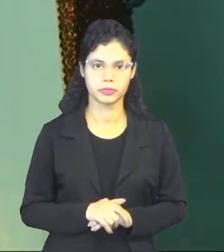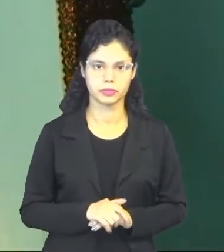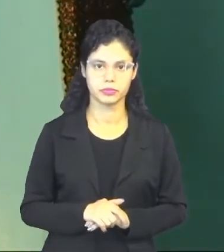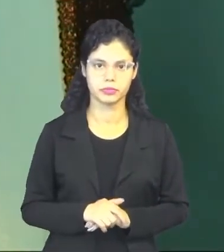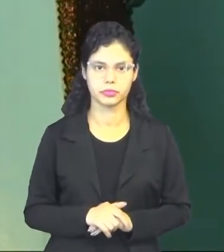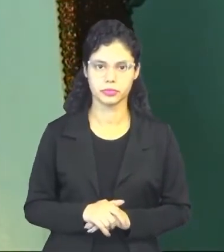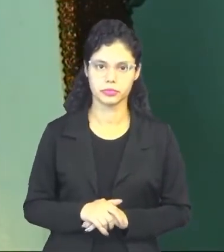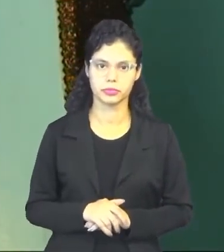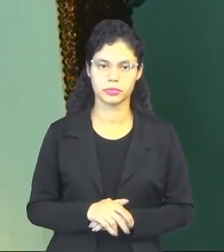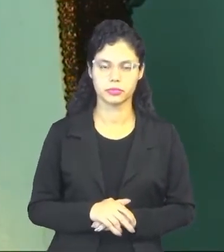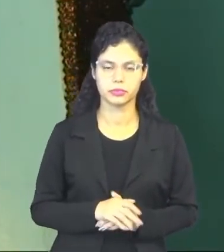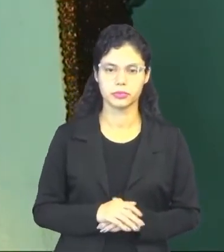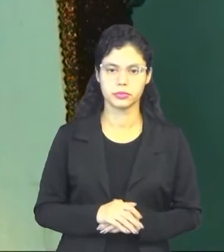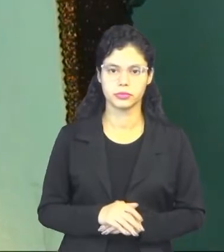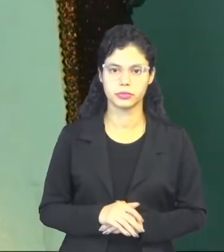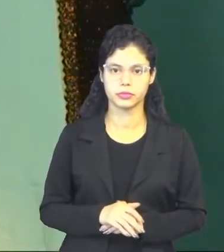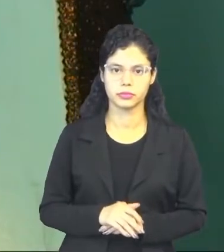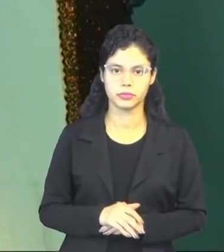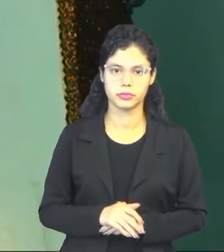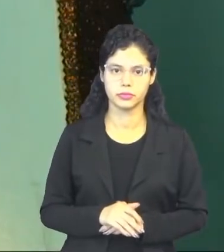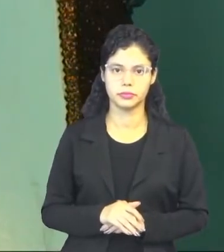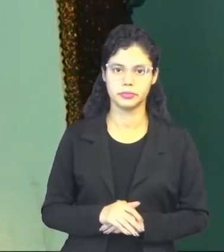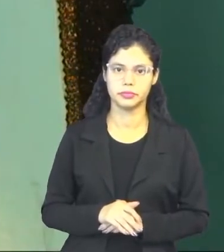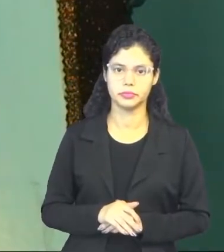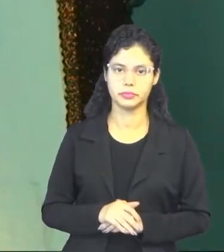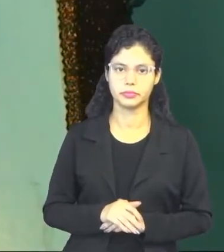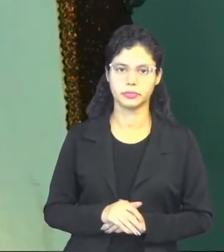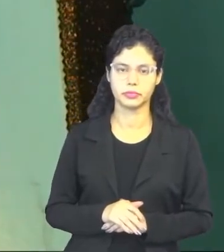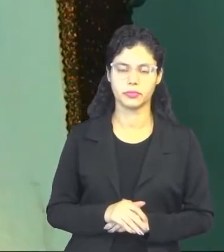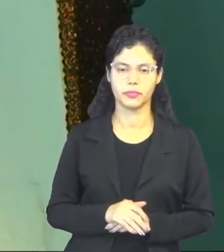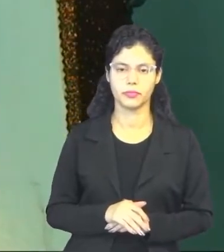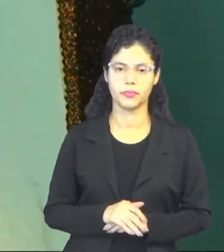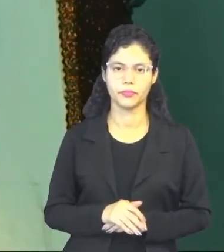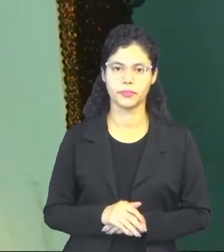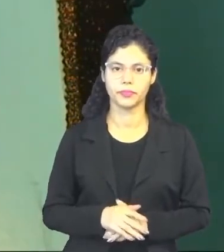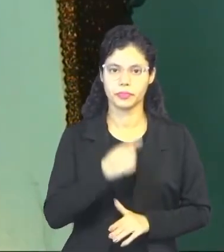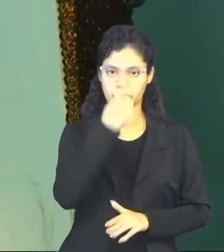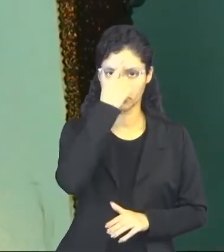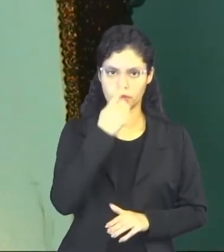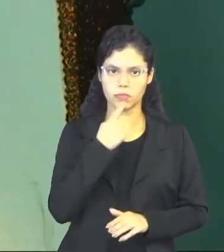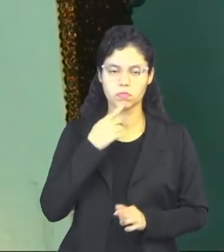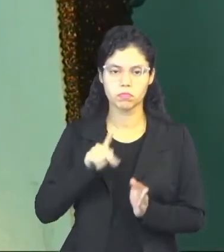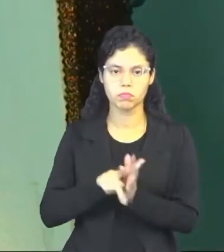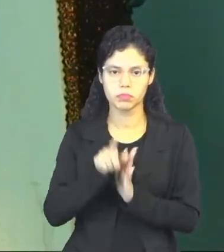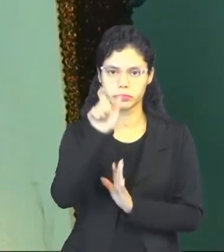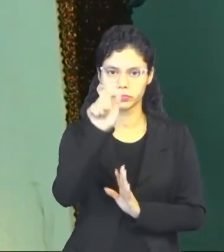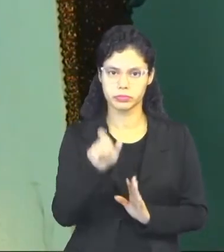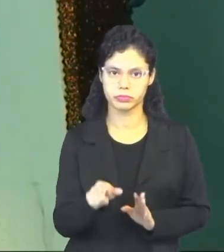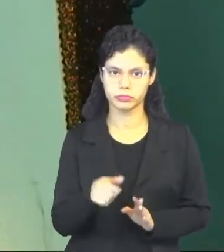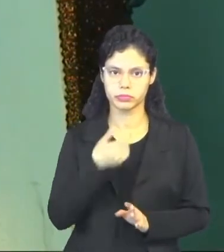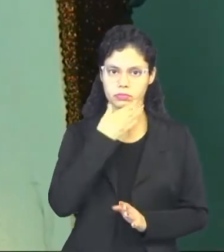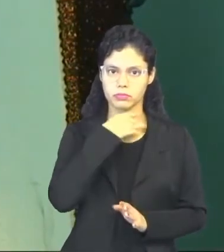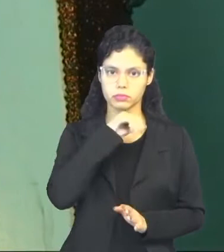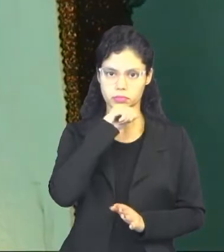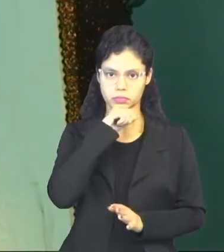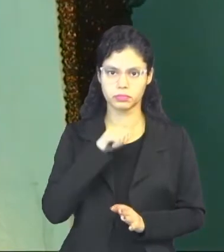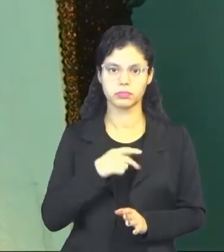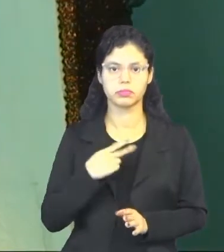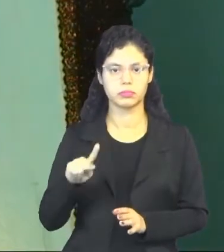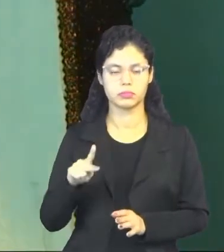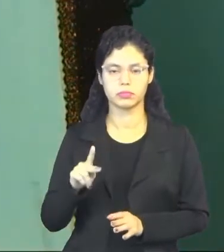intenção ao fazer esse comentário sobre a surra e que imagem de si mesmo, dele próprio, do pai, ele quer passar para o